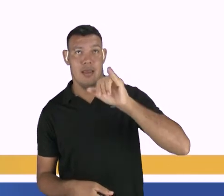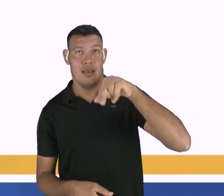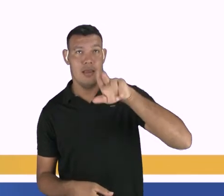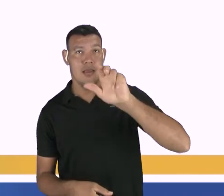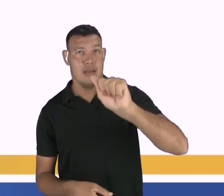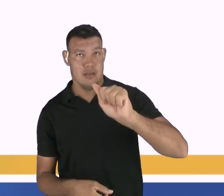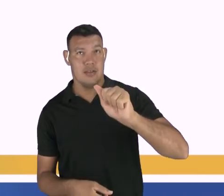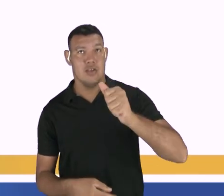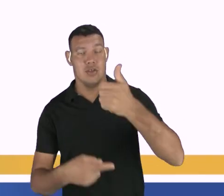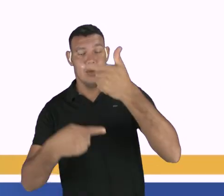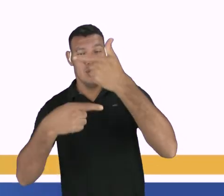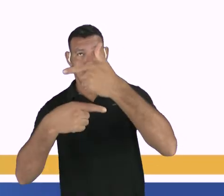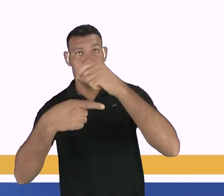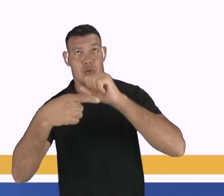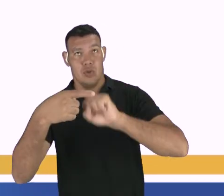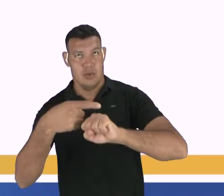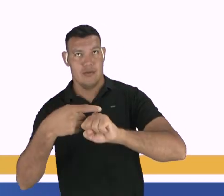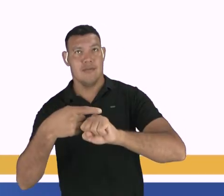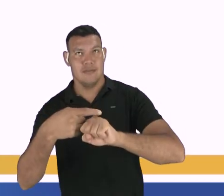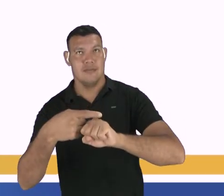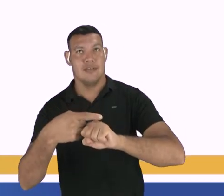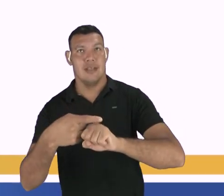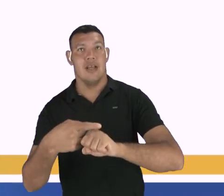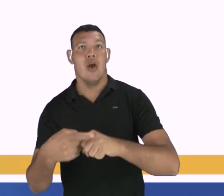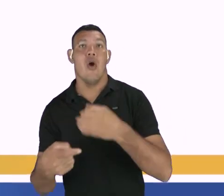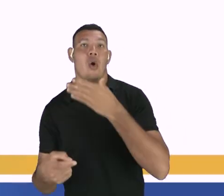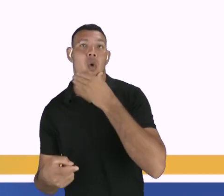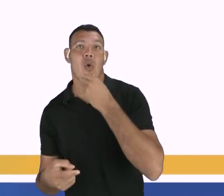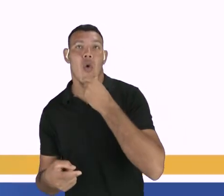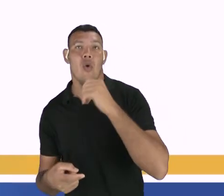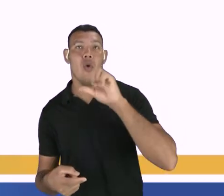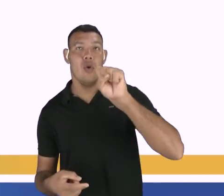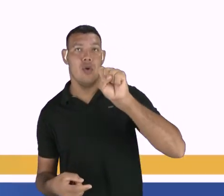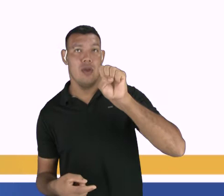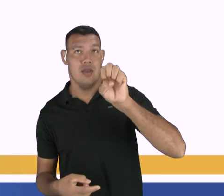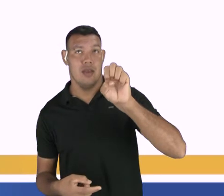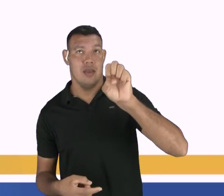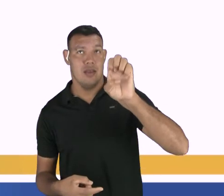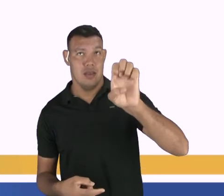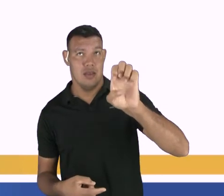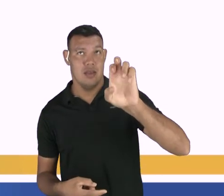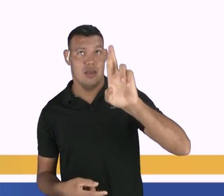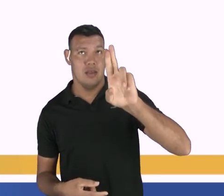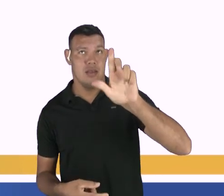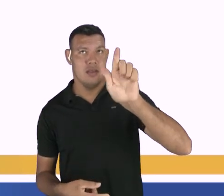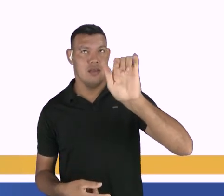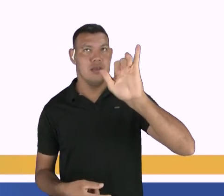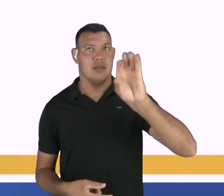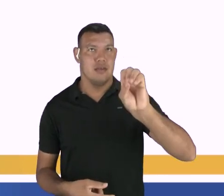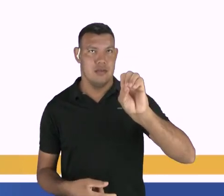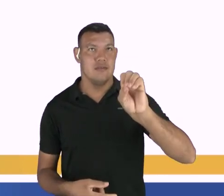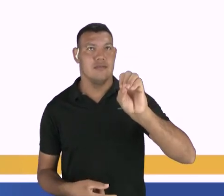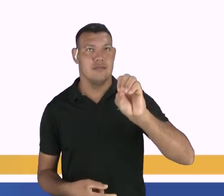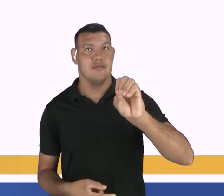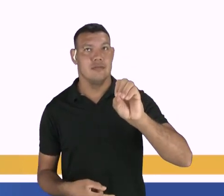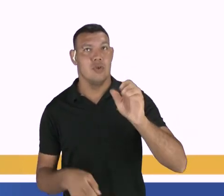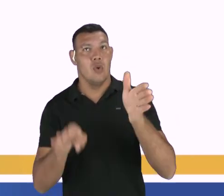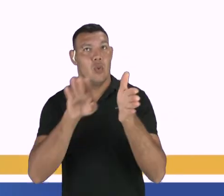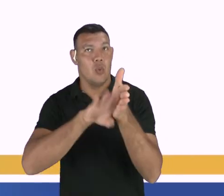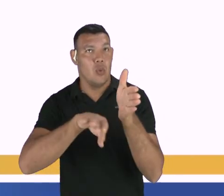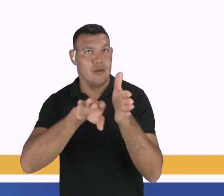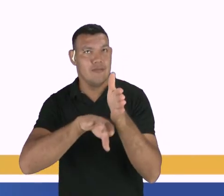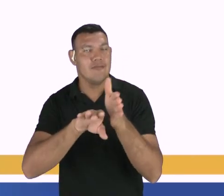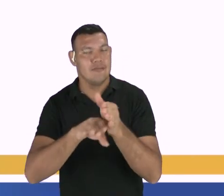chocolates que Doralice e Nina ficaram, basta somar essas duas frações, ok? Só que aí, nesse caso, eu tenho que somar